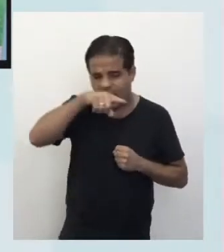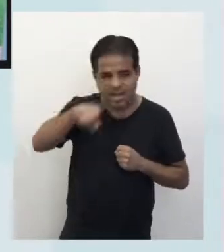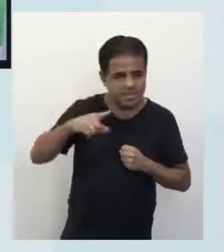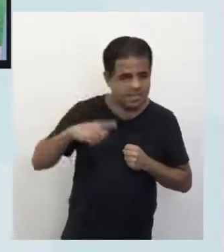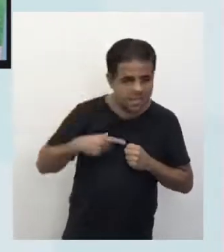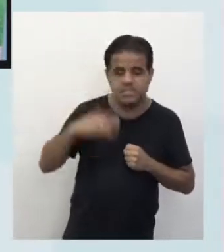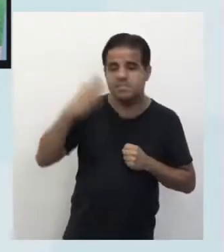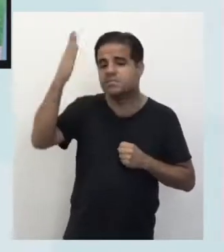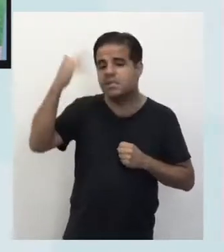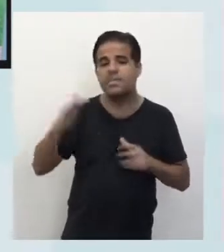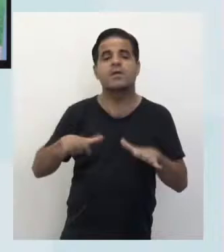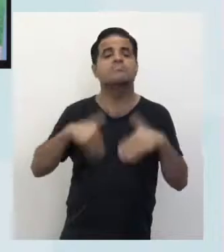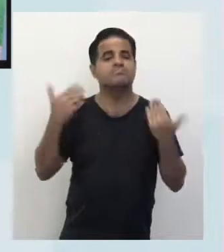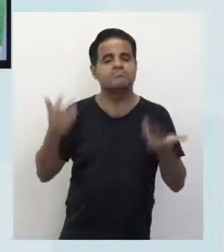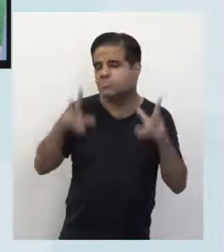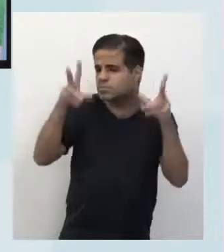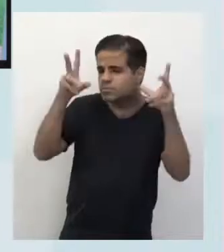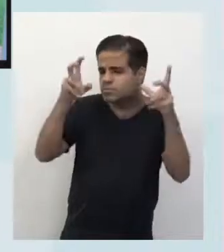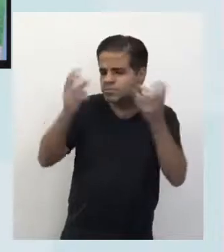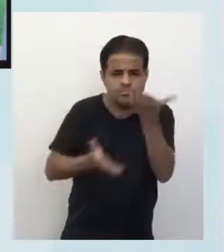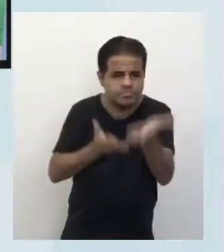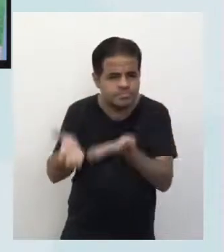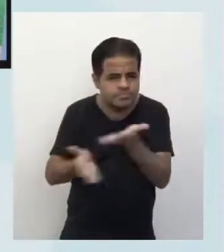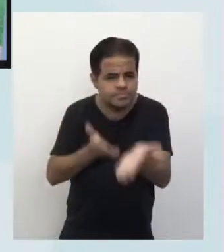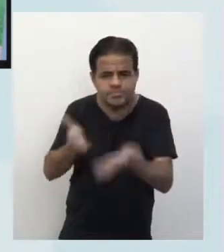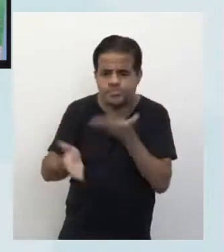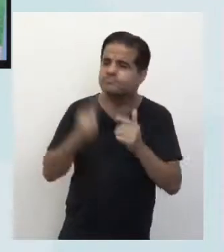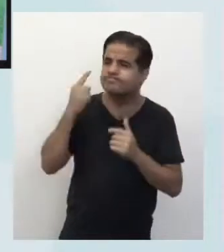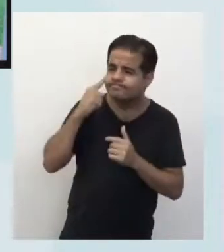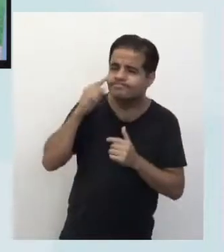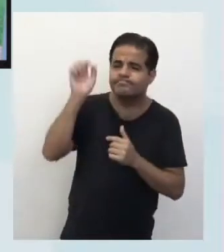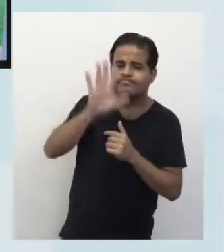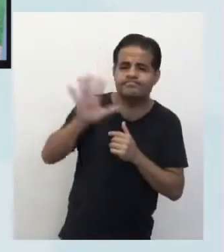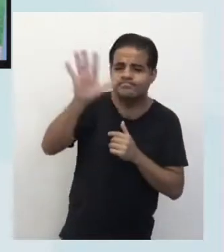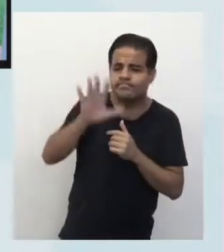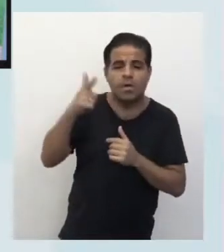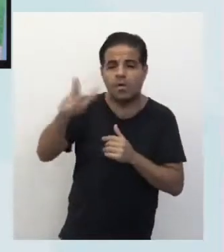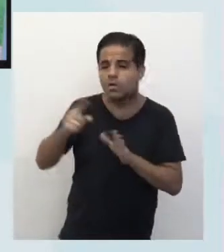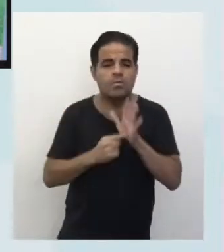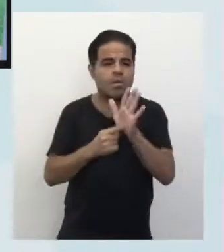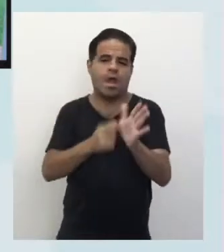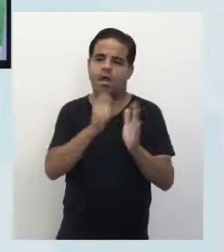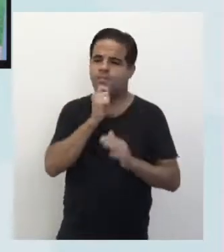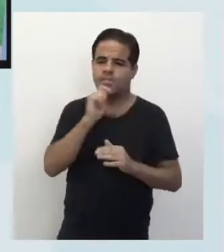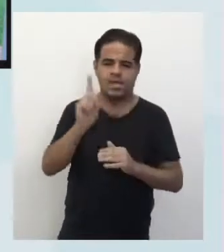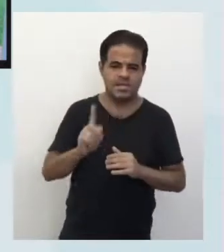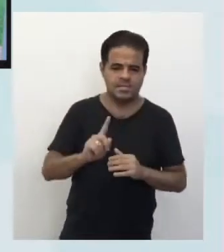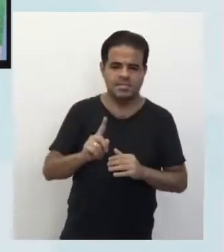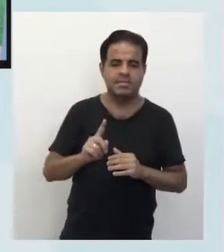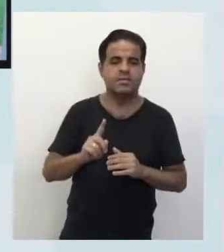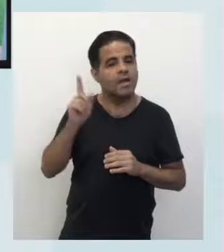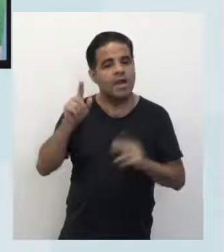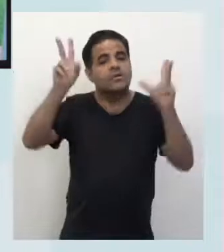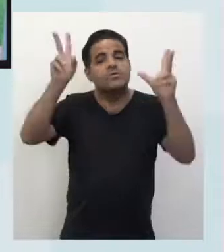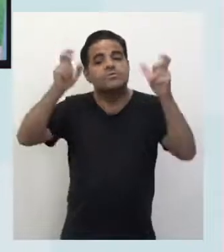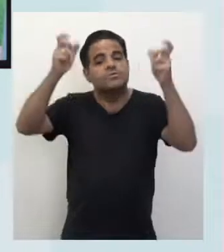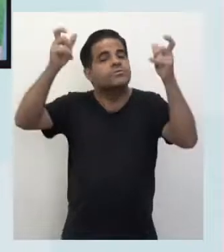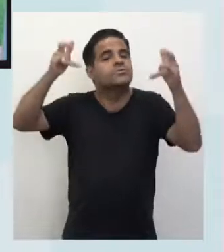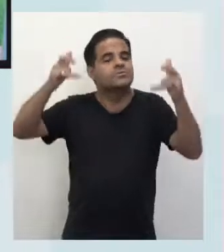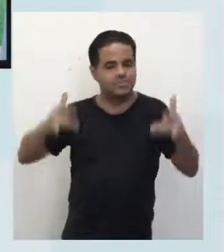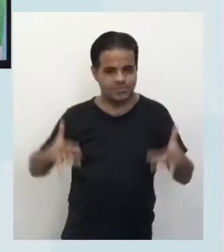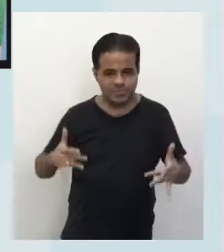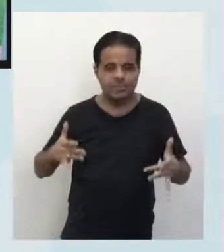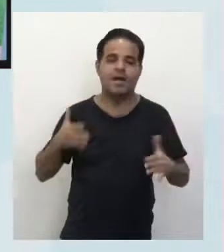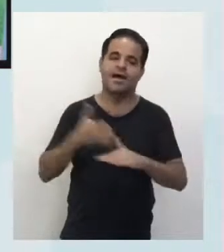em saber que assunto está sendo tratado? Tá? Imagens, porque a outra não apareceu aí, que é uma imagem sobre a questão...